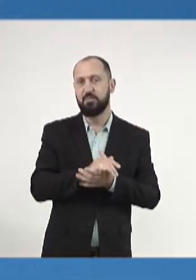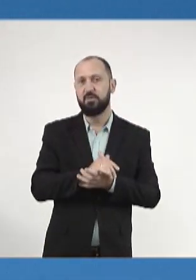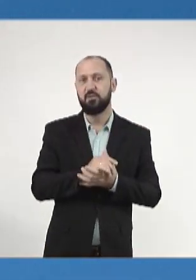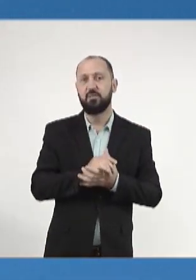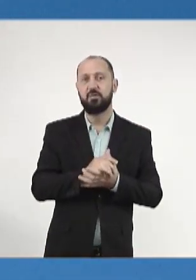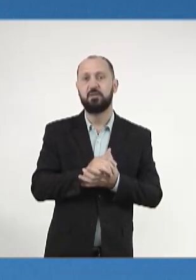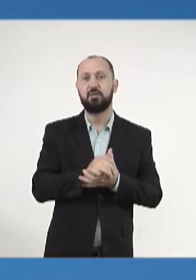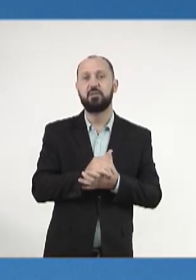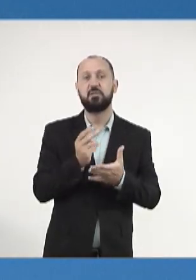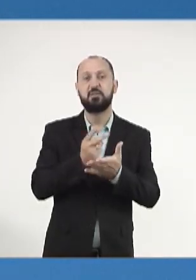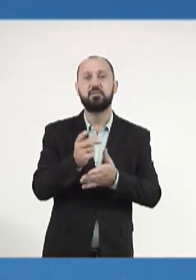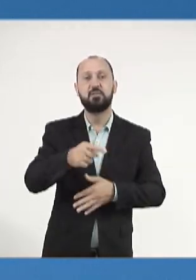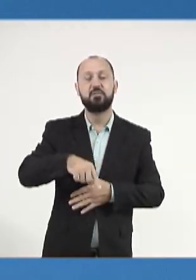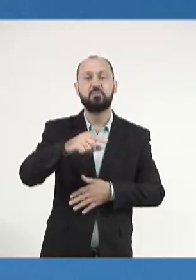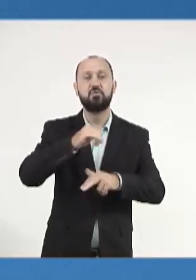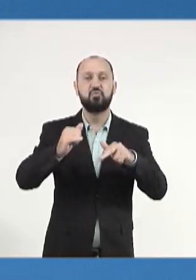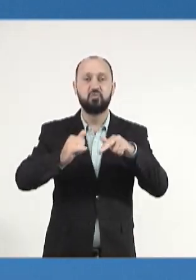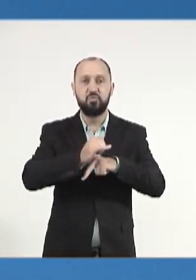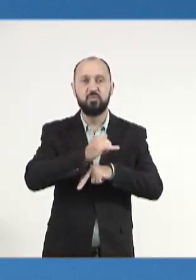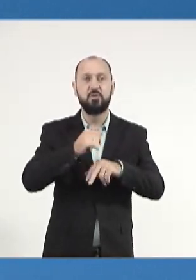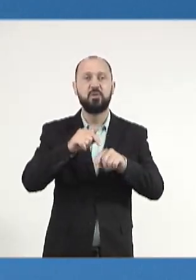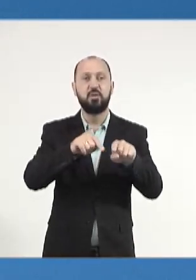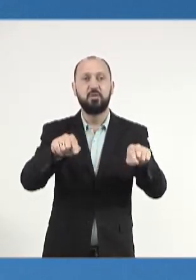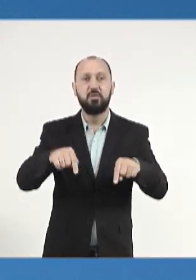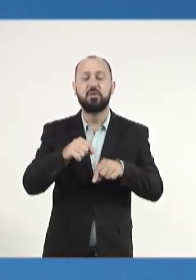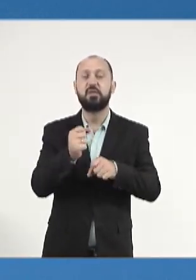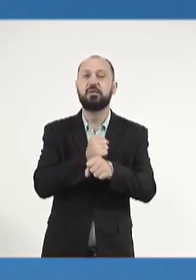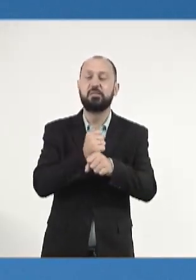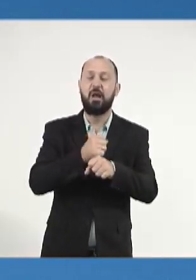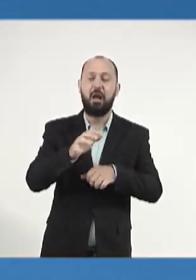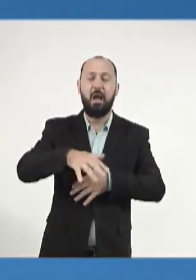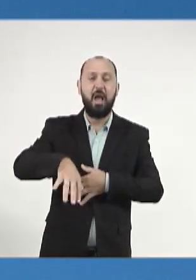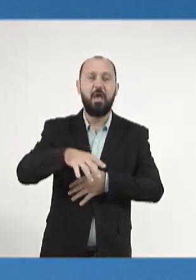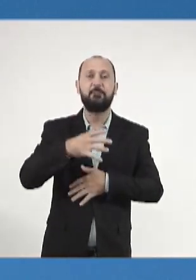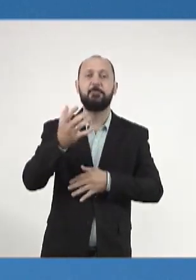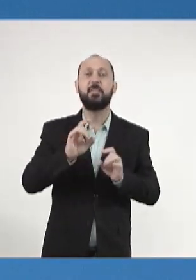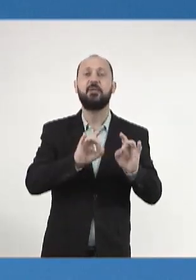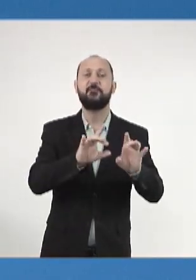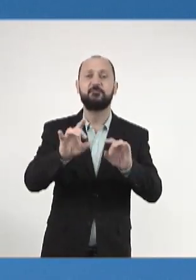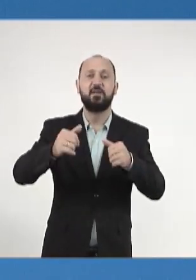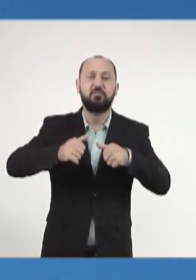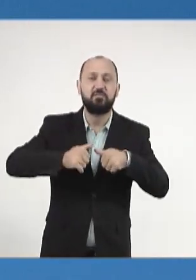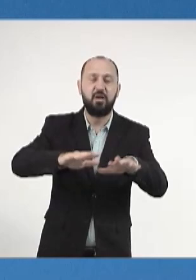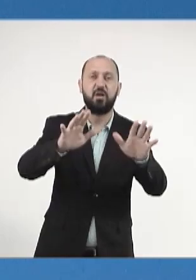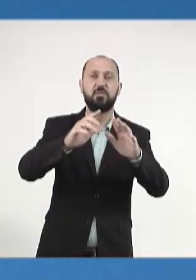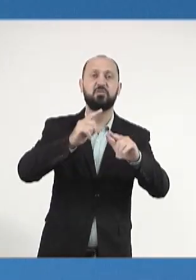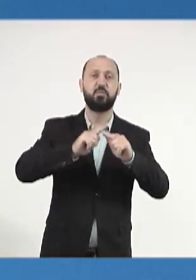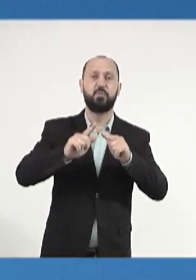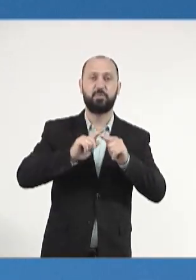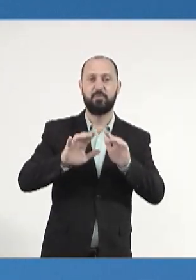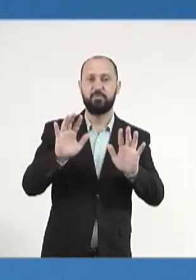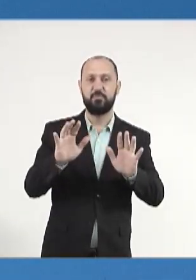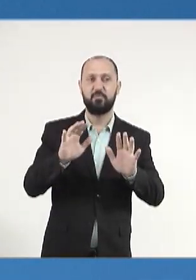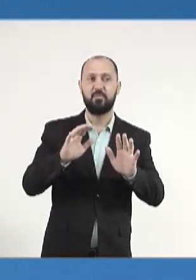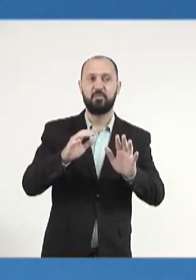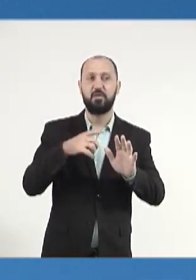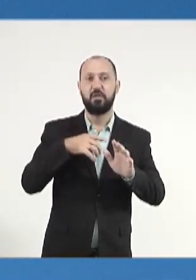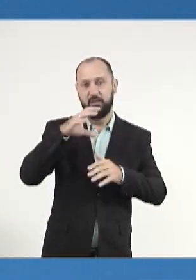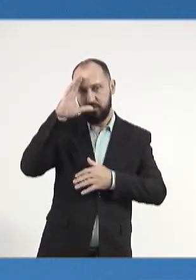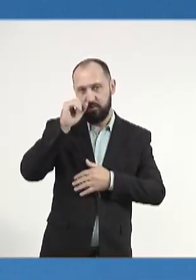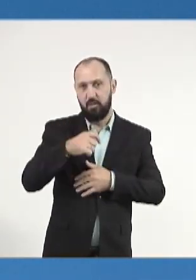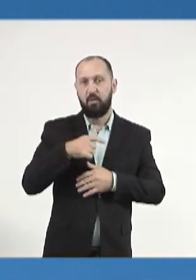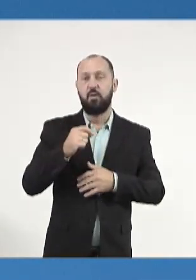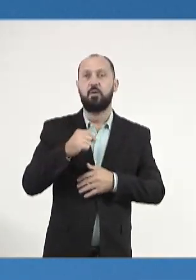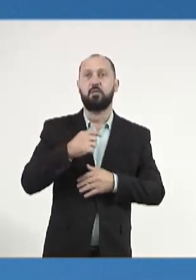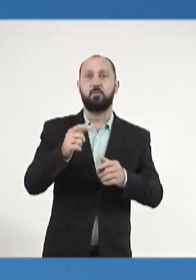Olha, todos ali são vítimas. Os produtores rurais, a imensa maioria quer vender, quer se livrar desse conflito. Eles não deram causa a isso,